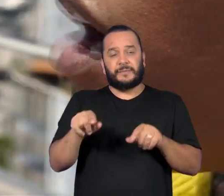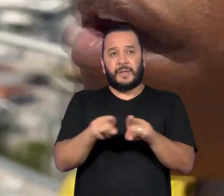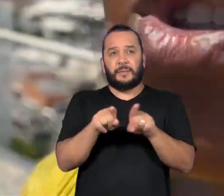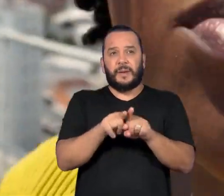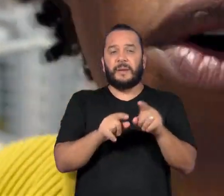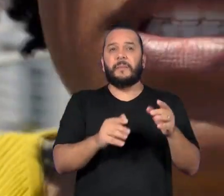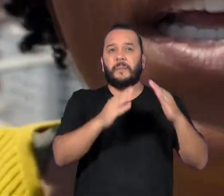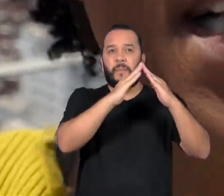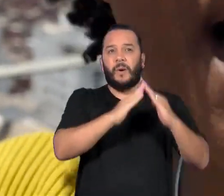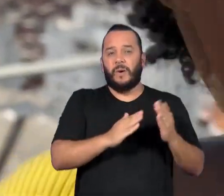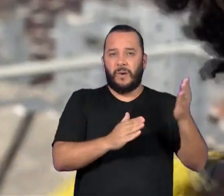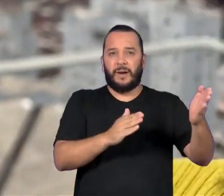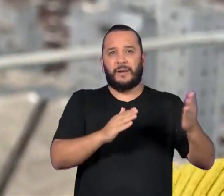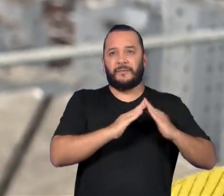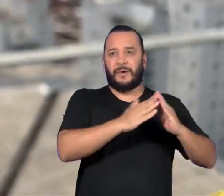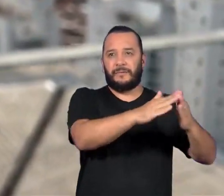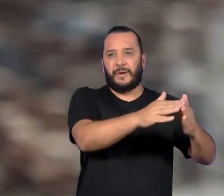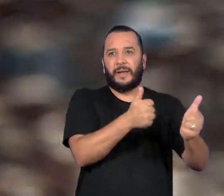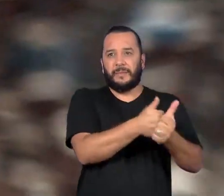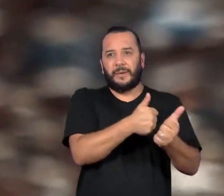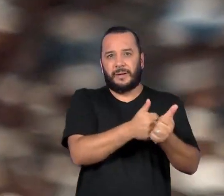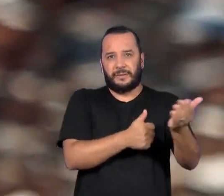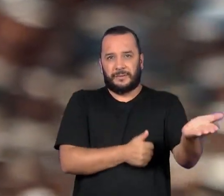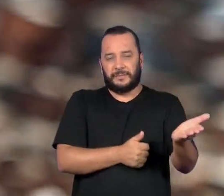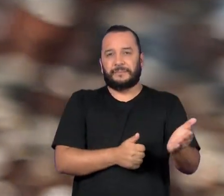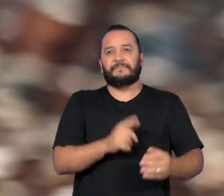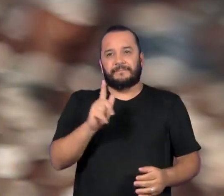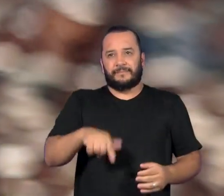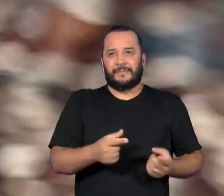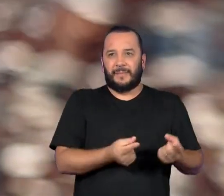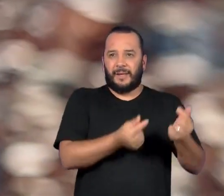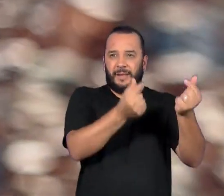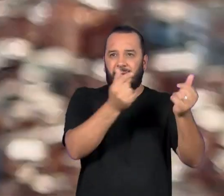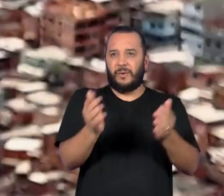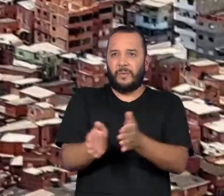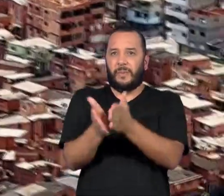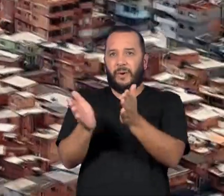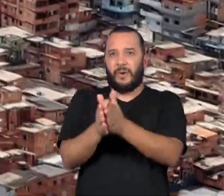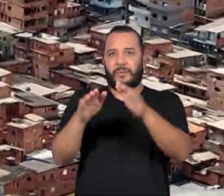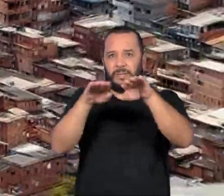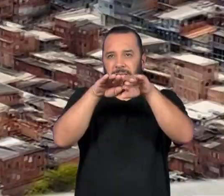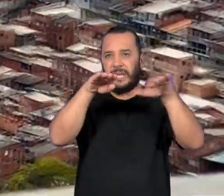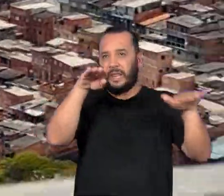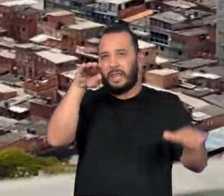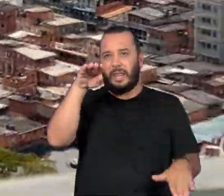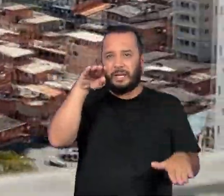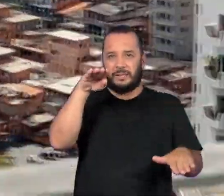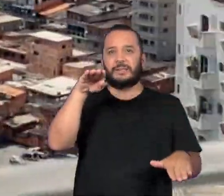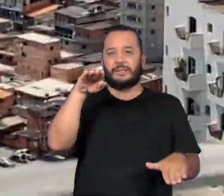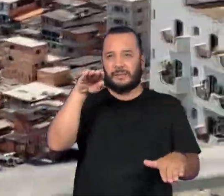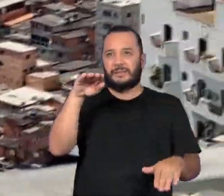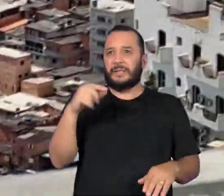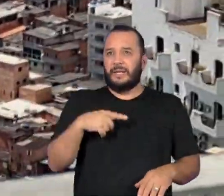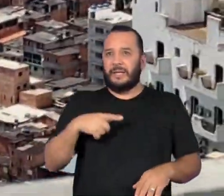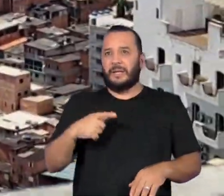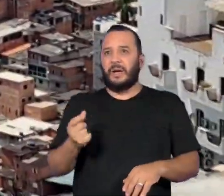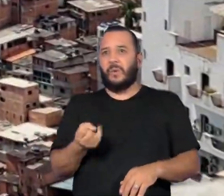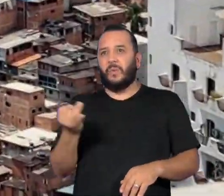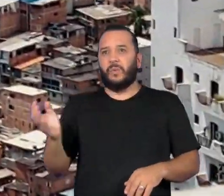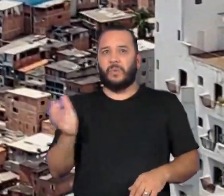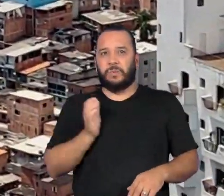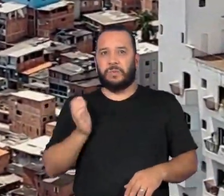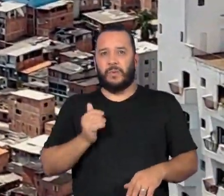né? Geralmente uma coisa está ligada à outra, né? A desigualdade, ela vive disso, né? De uns que não tem nada e de outros que tem